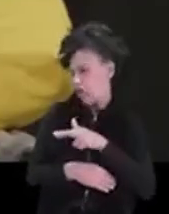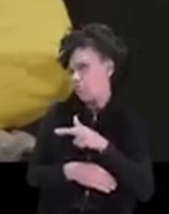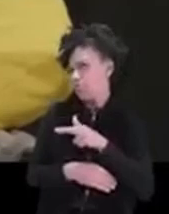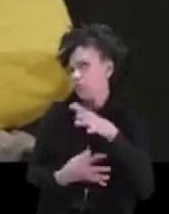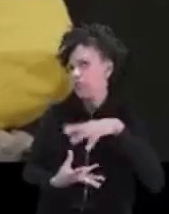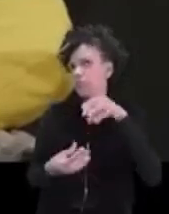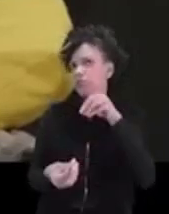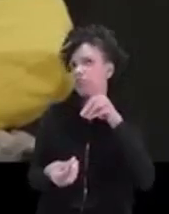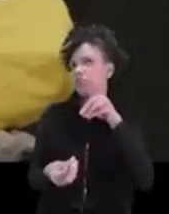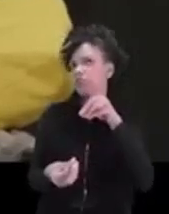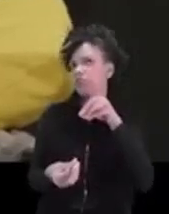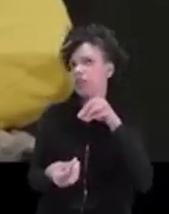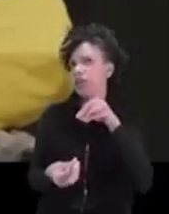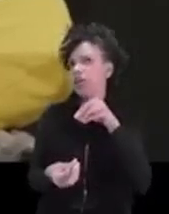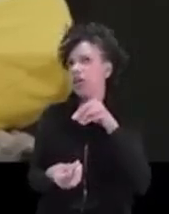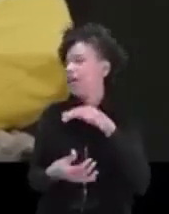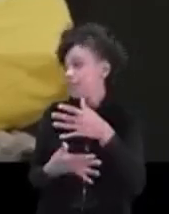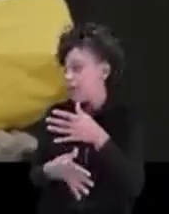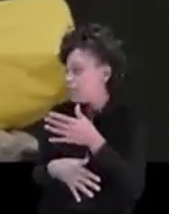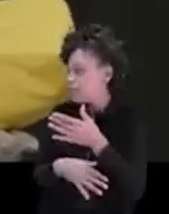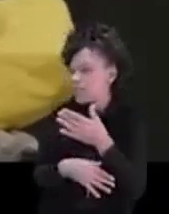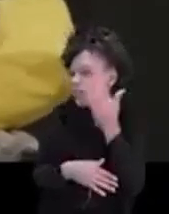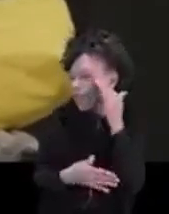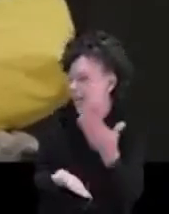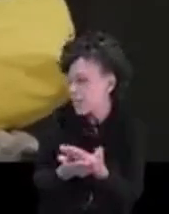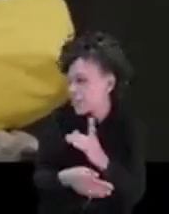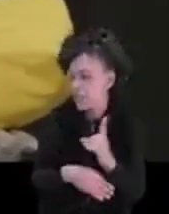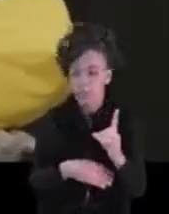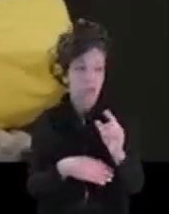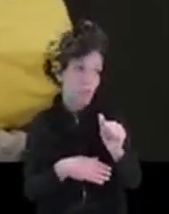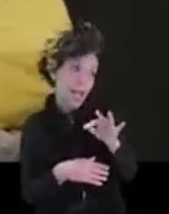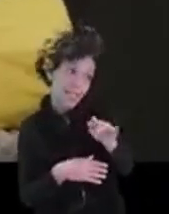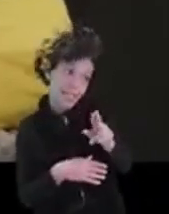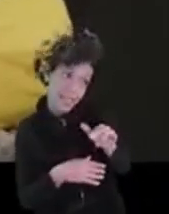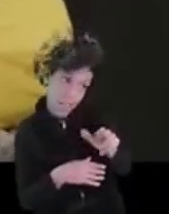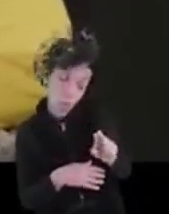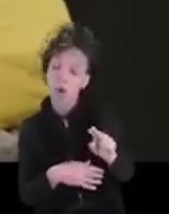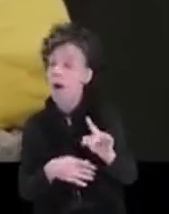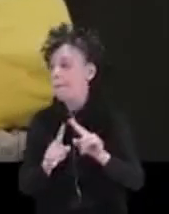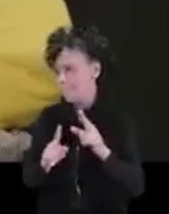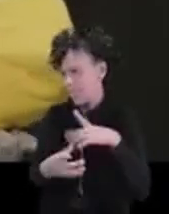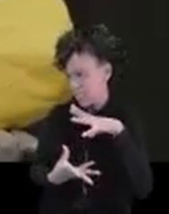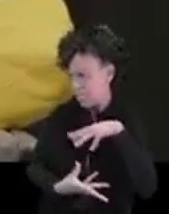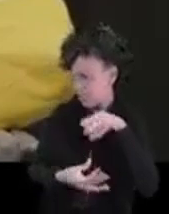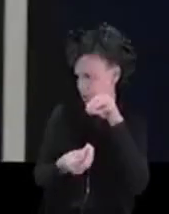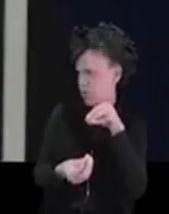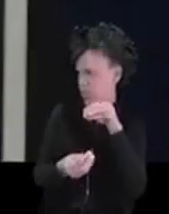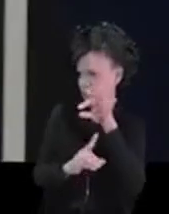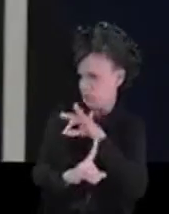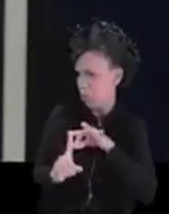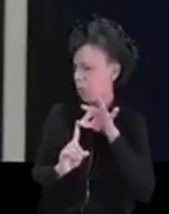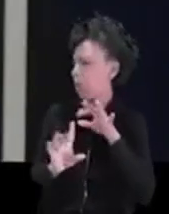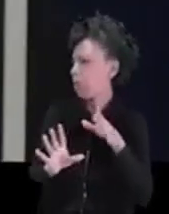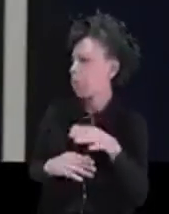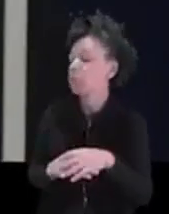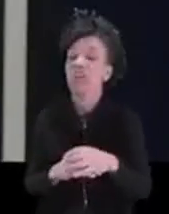não vou falar de forma diferente não acredita em Deus O ateu mas o ato ele tem espiritualidade